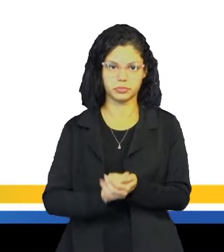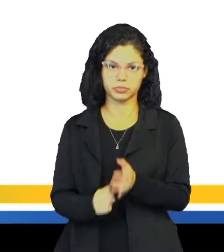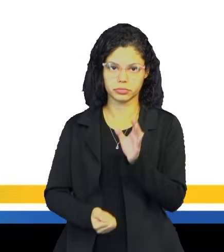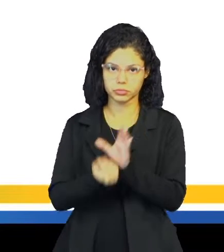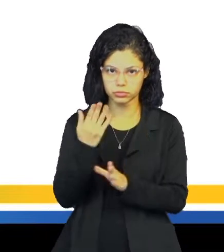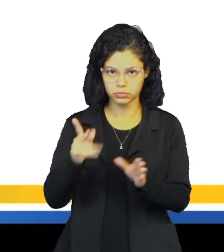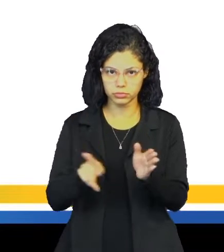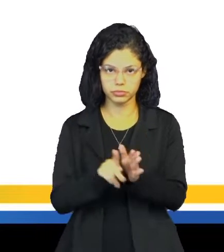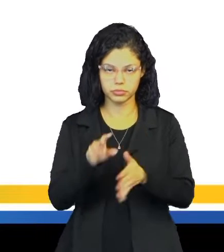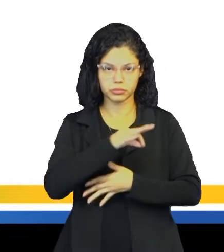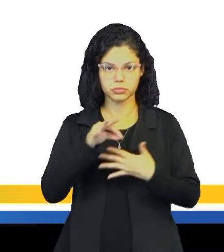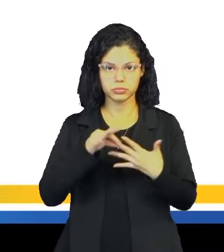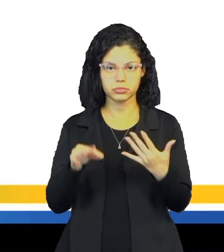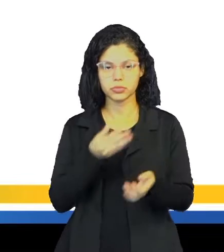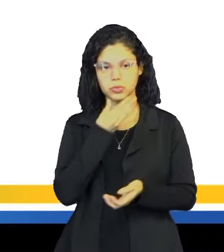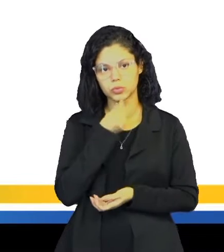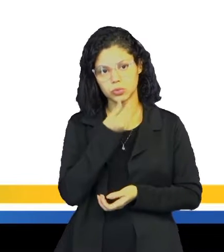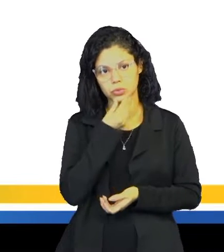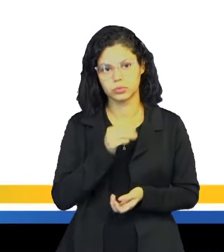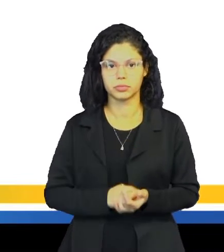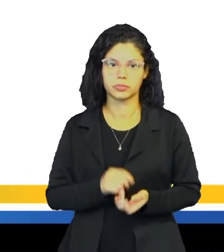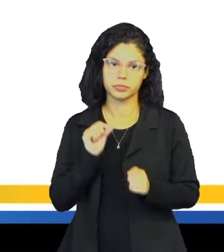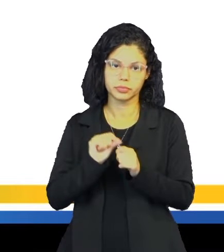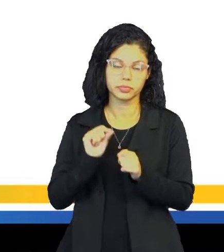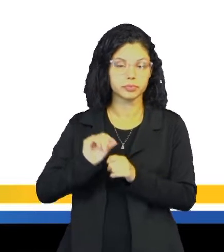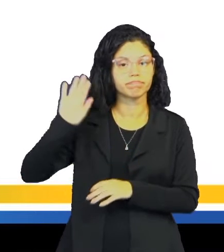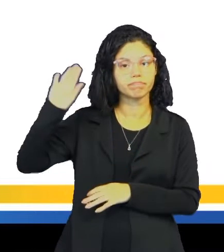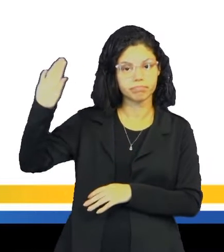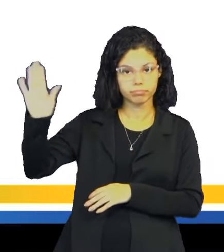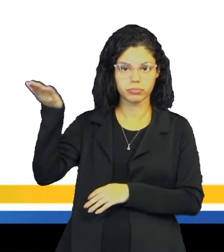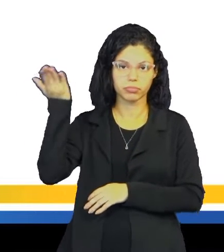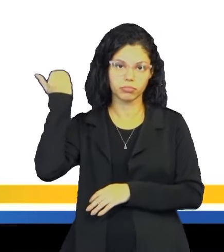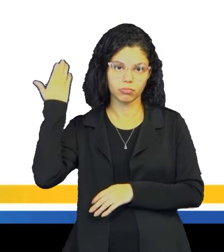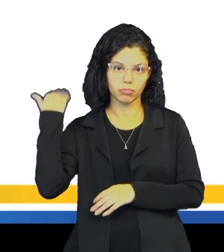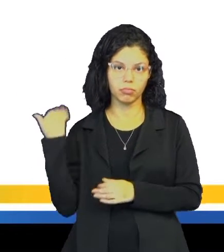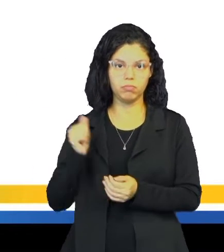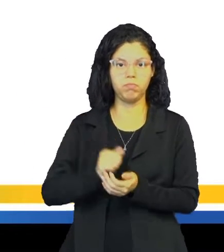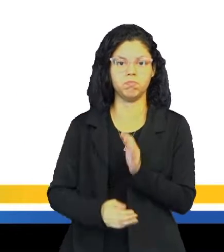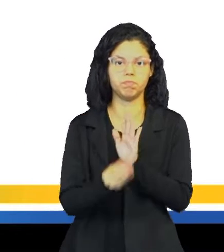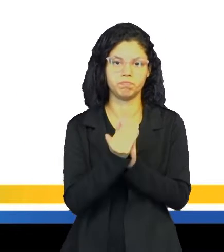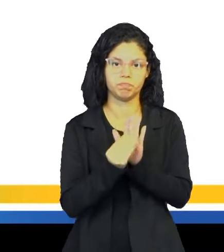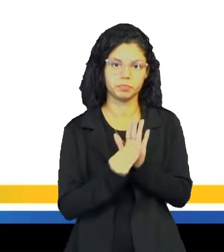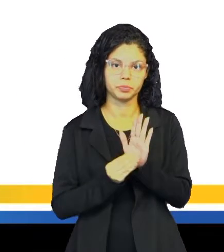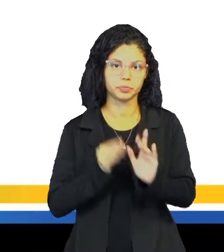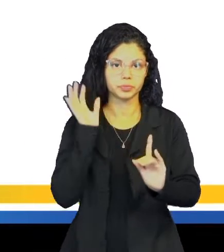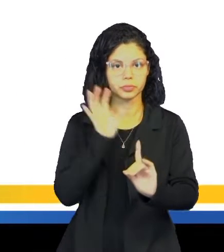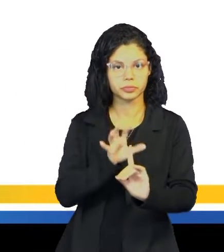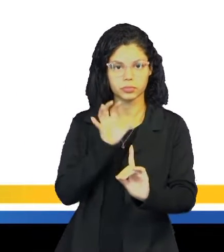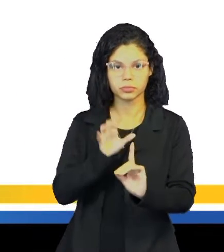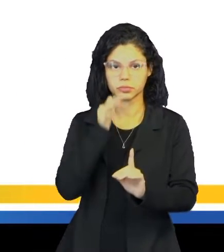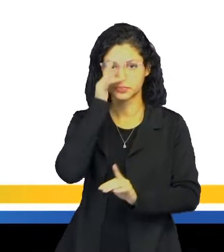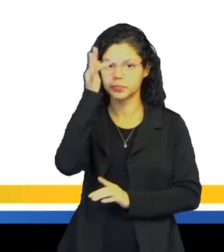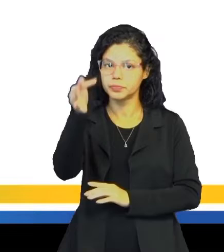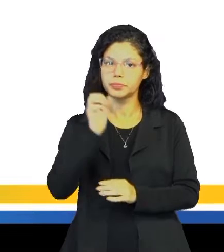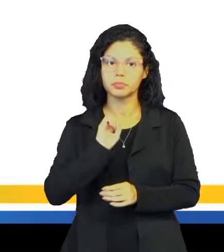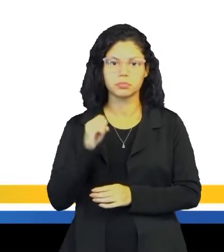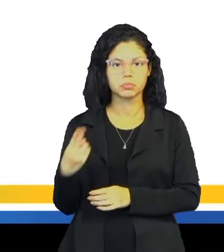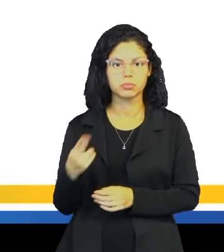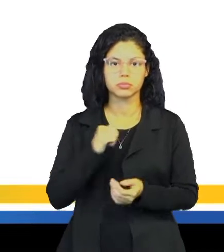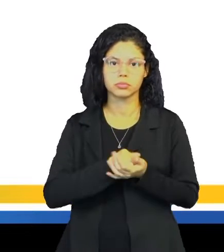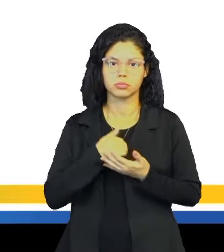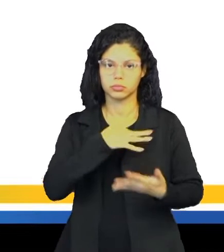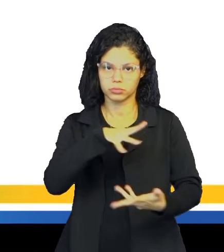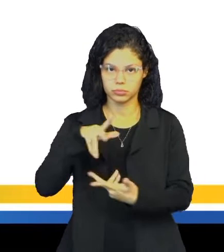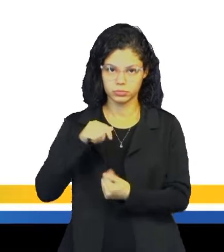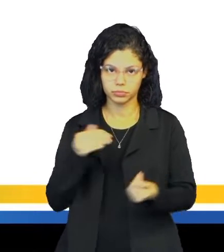por elementos dos quais o homem fez e deixou no passado. Os fatos históricos influenciam o futuro, ou seja,